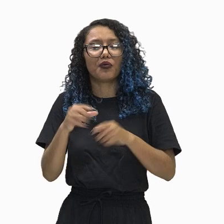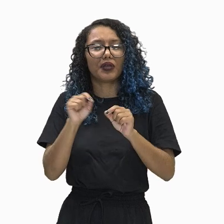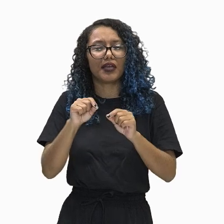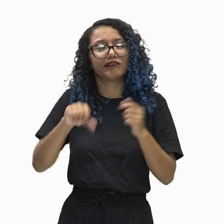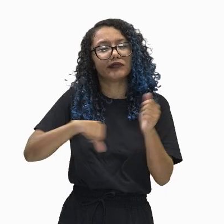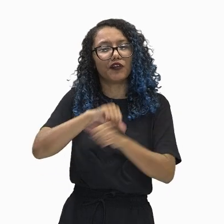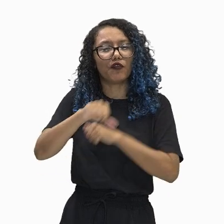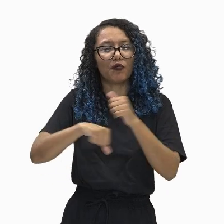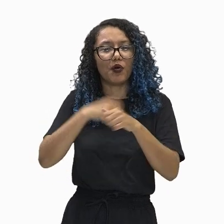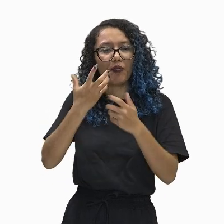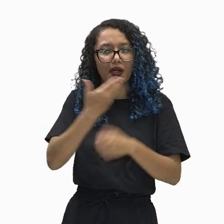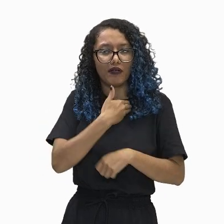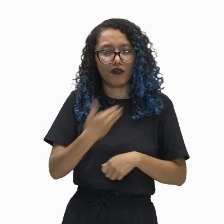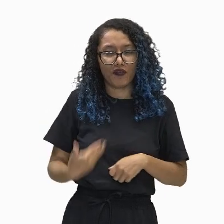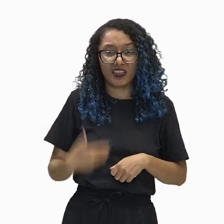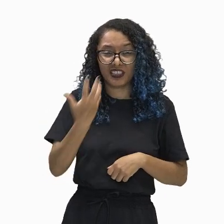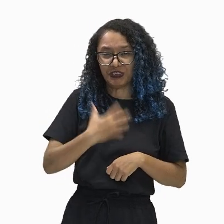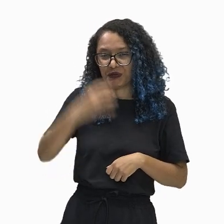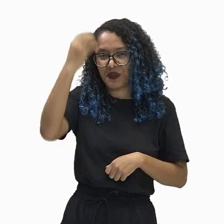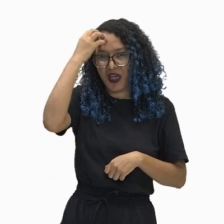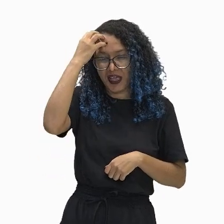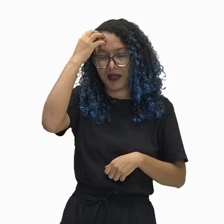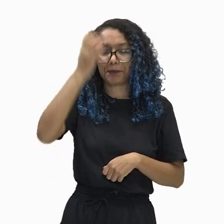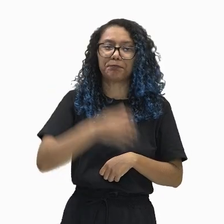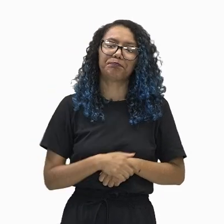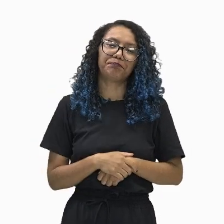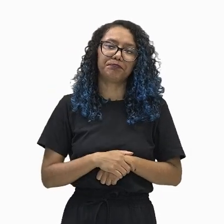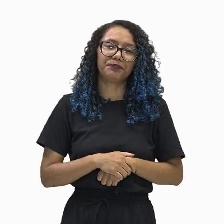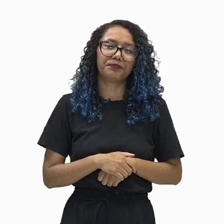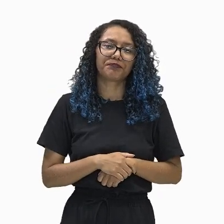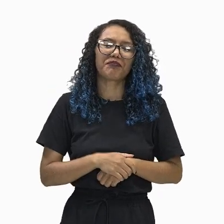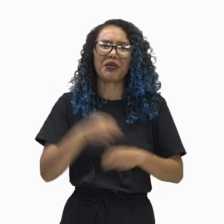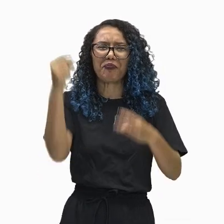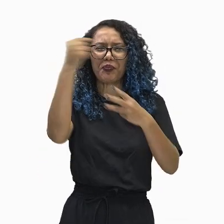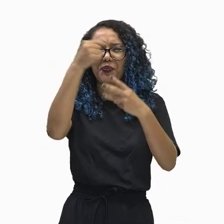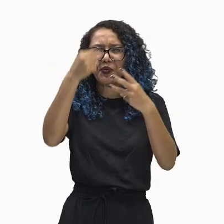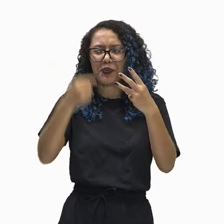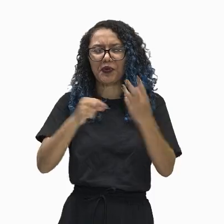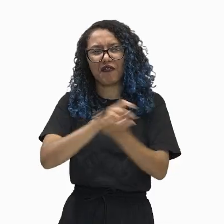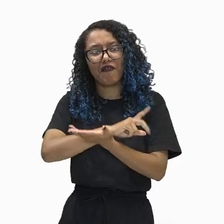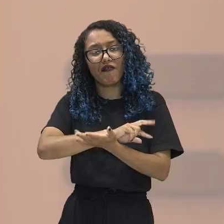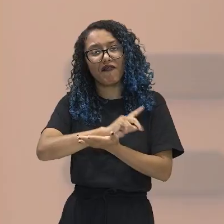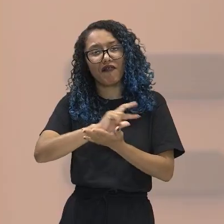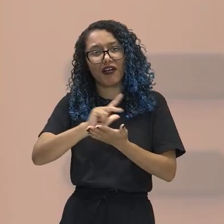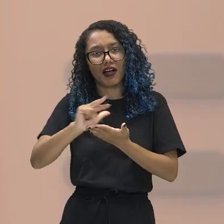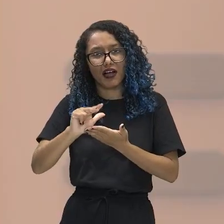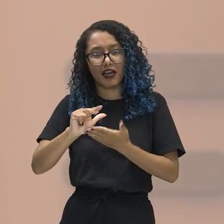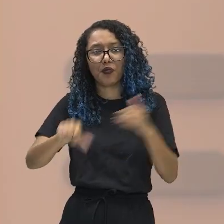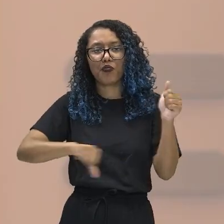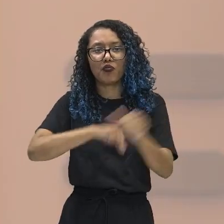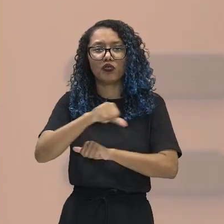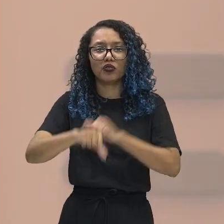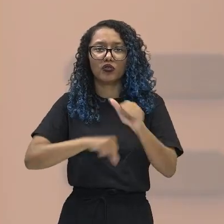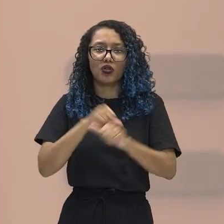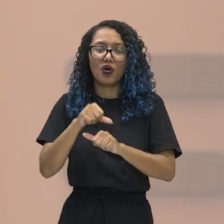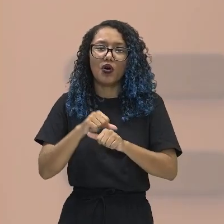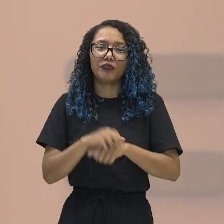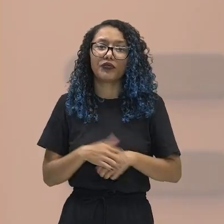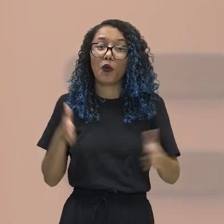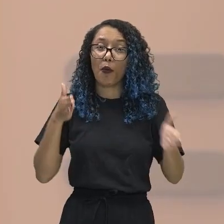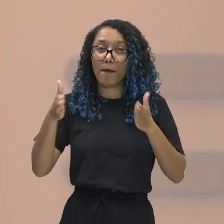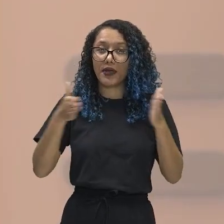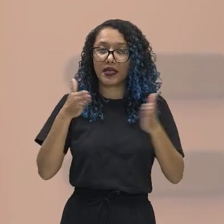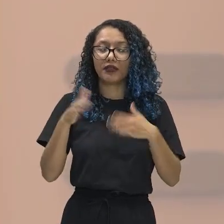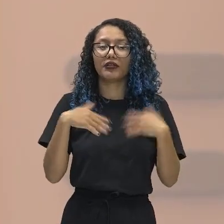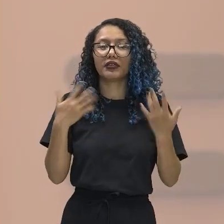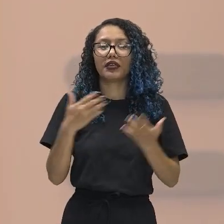gente está vendo, então, que série de situações fizeram com que o panorama feudal fosse modificado aos poucos, até a ascensão de